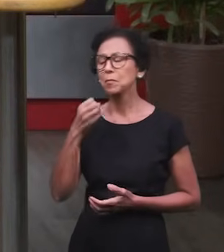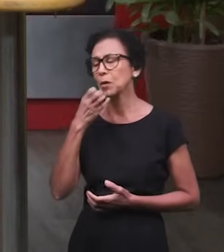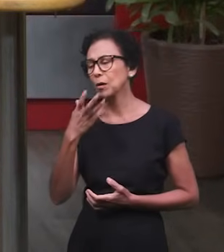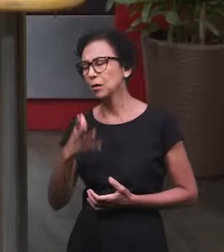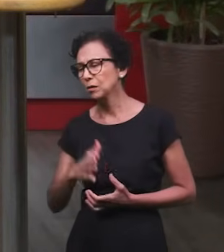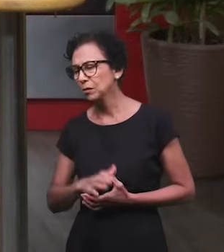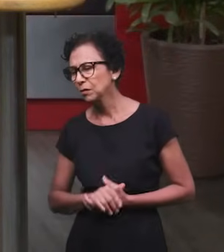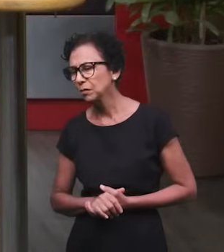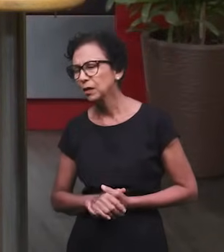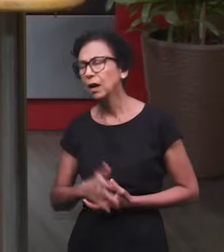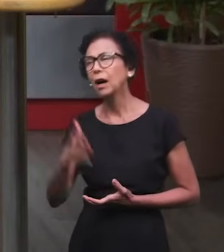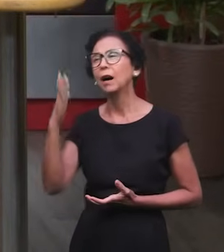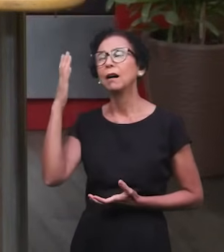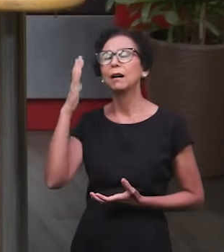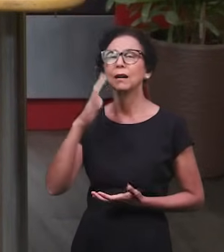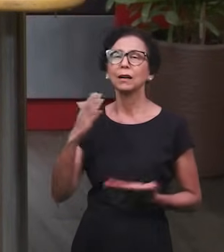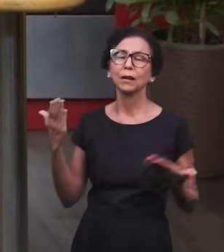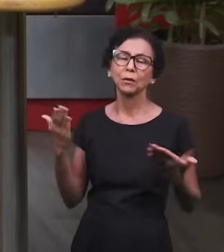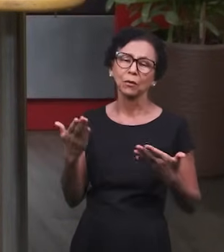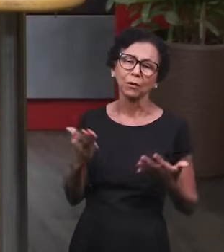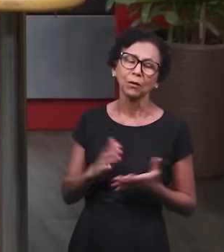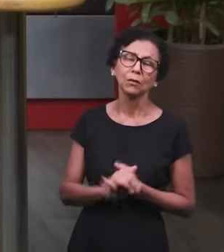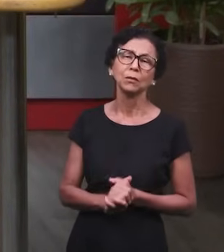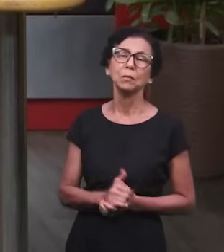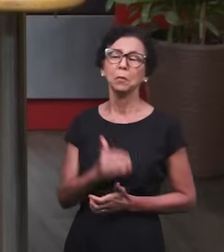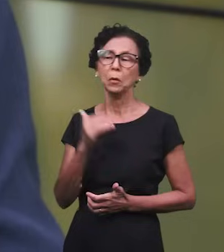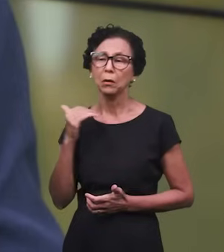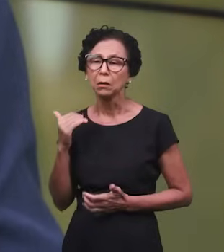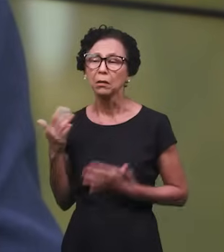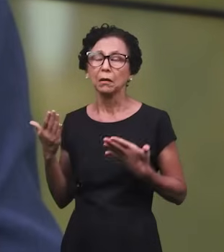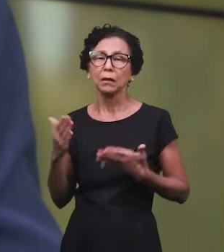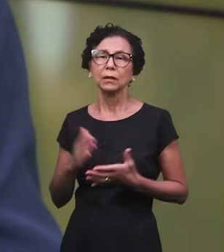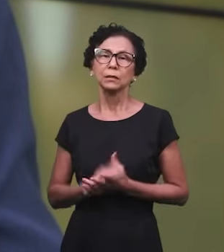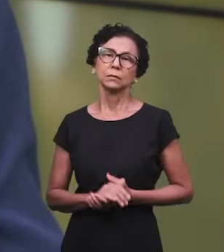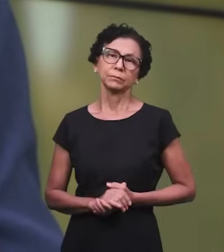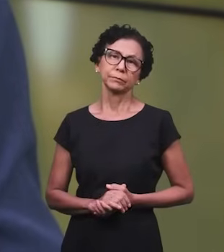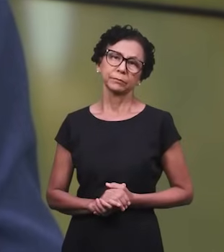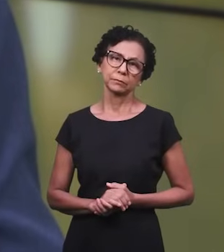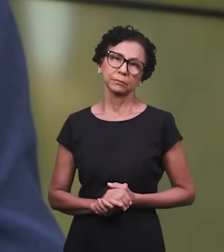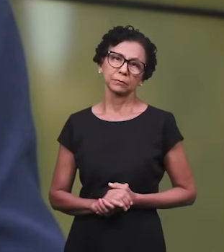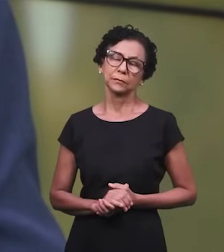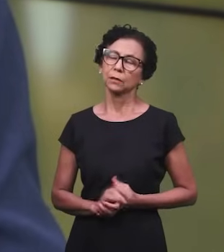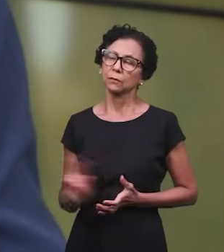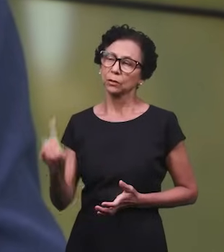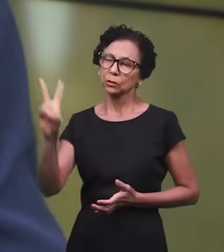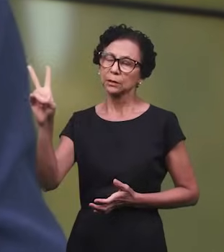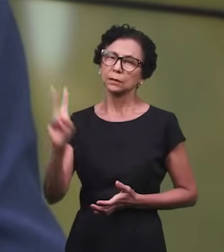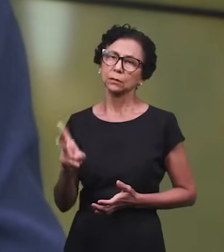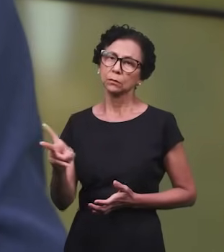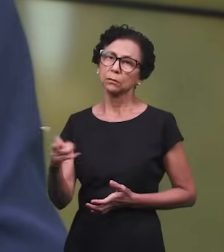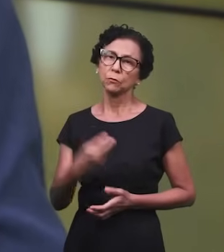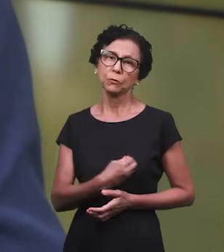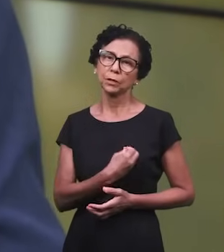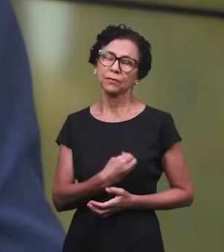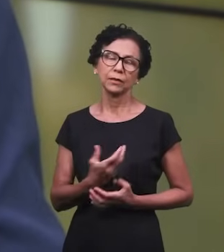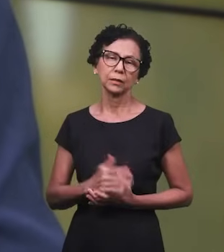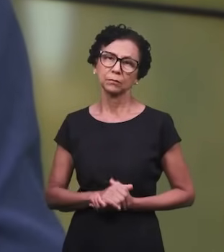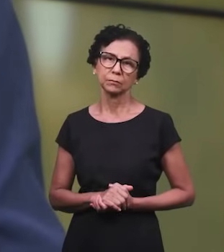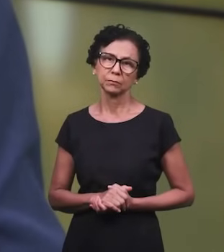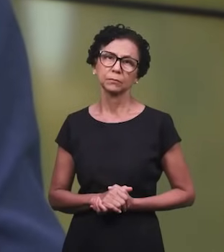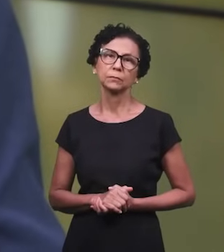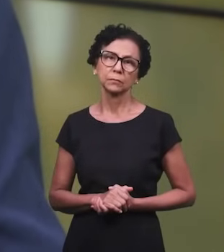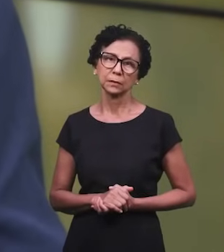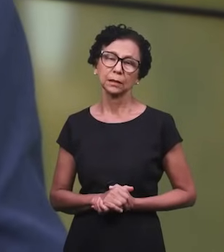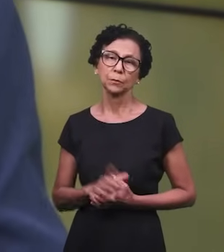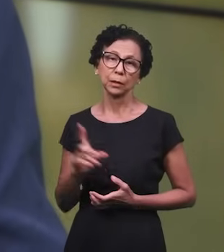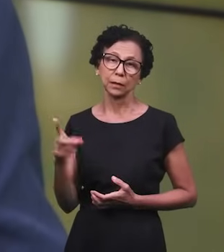importância da esposa seja no ministério seja você na sua família ela é fundamental Então como você vai fazer valorizar sua